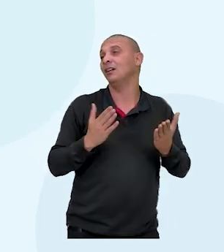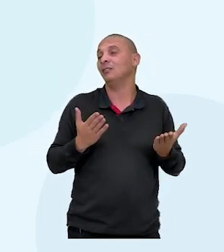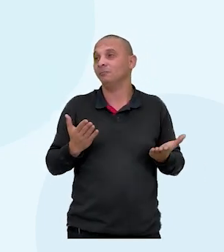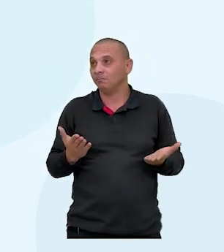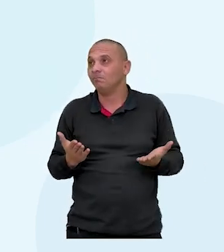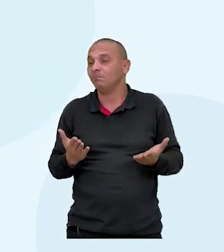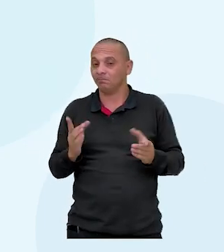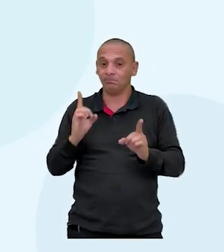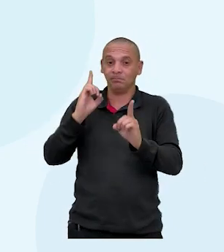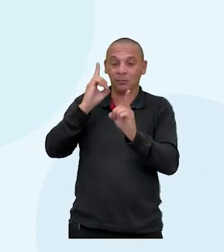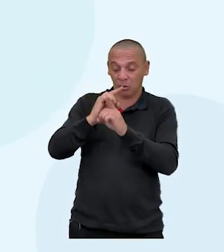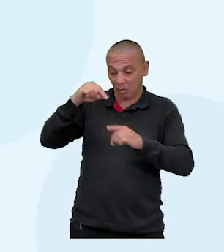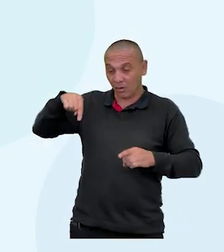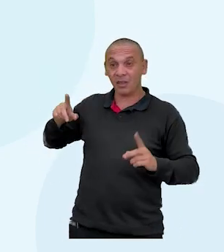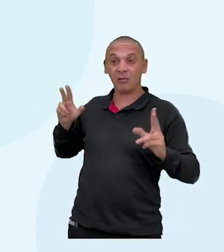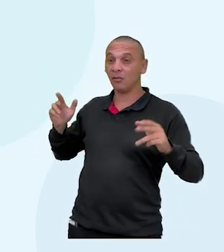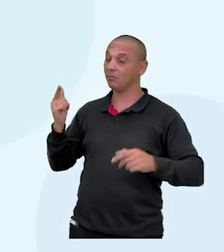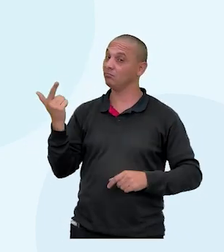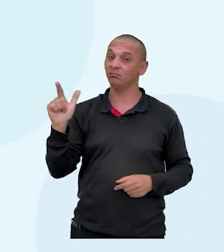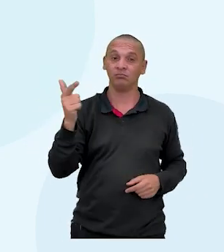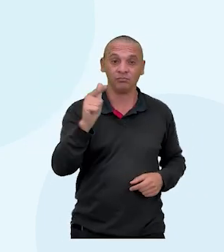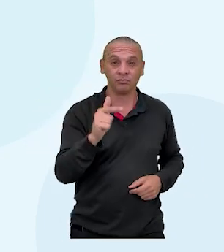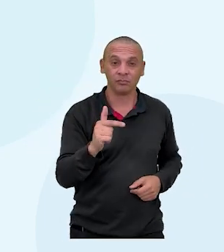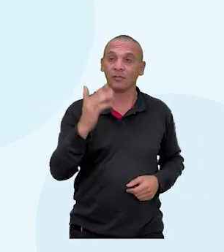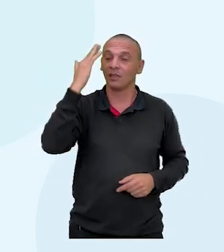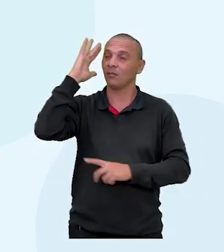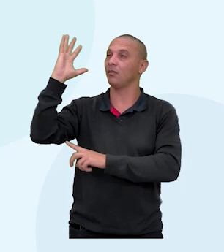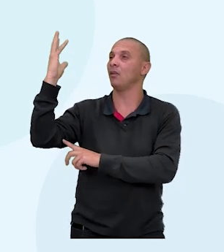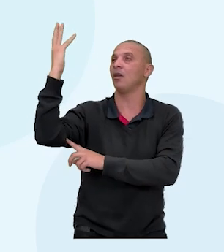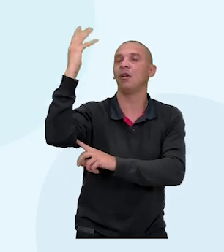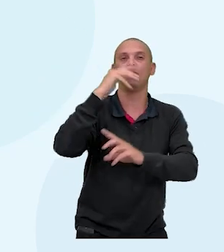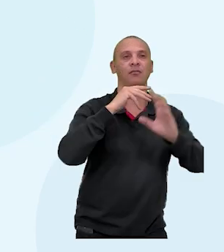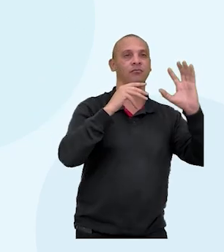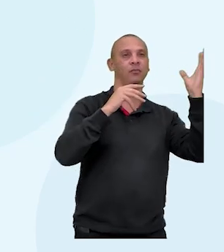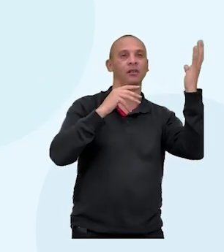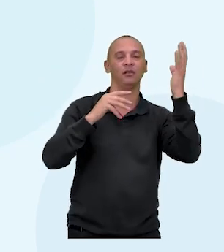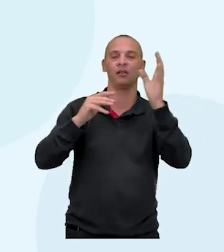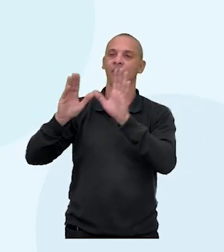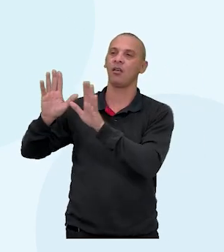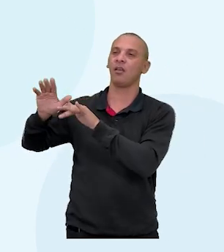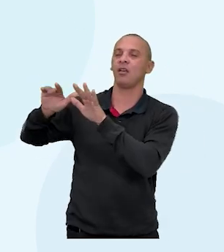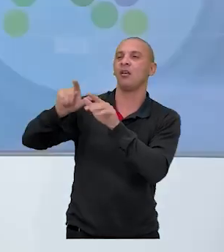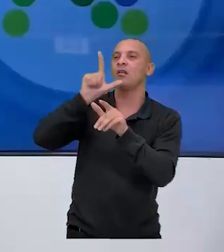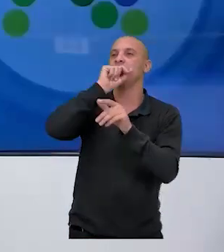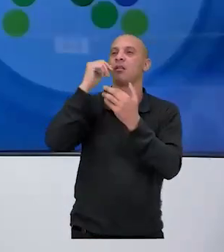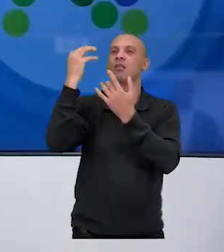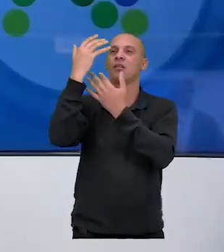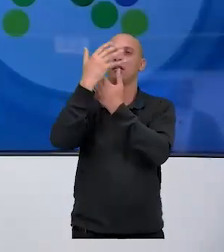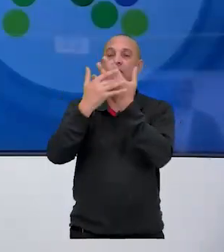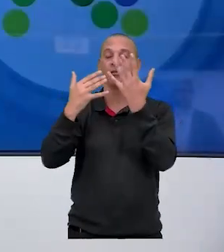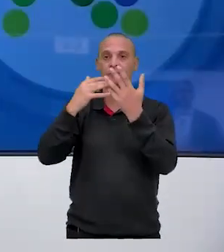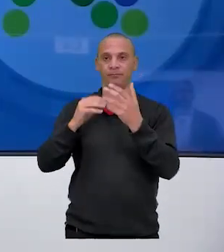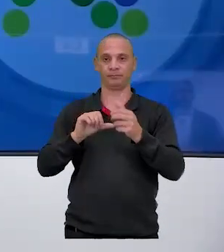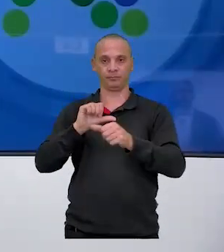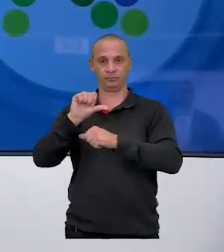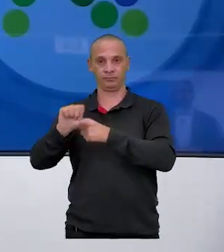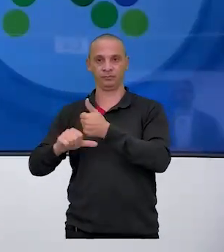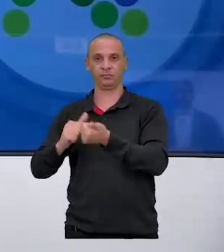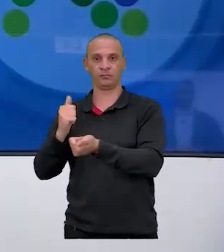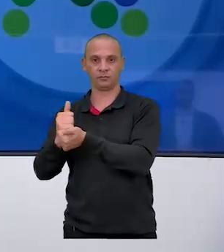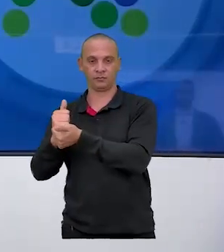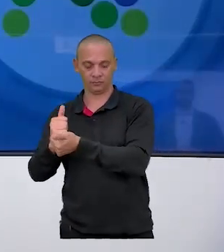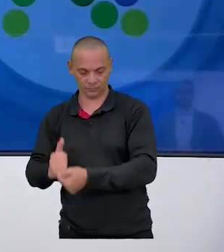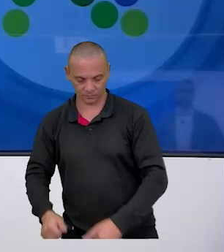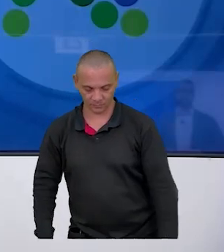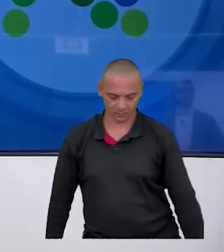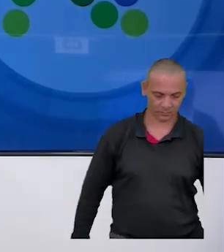primores que não encontro por cá. Sei que ainda viste as palmeiras, onde canta o sabiá. Este poema do